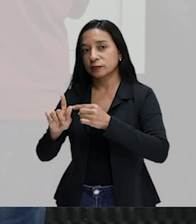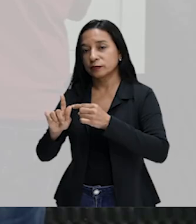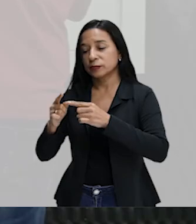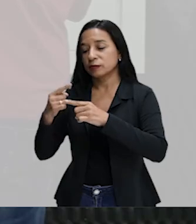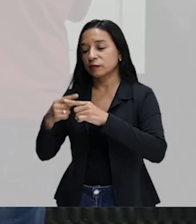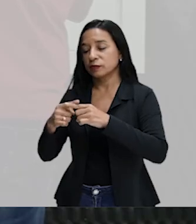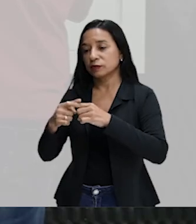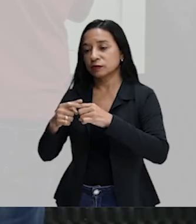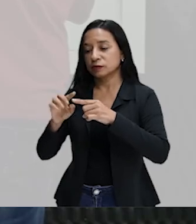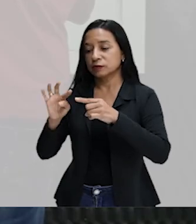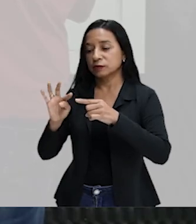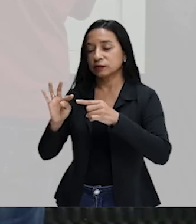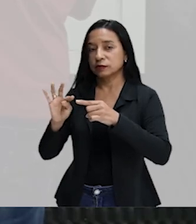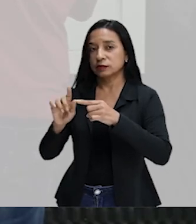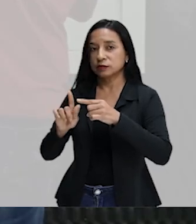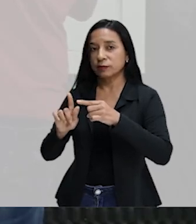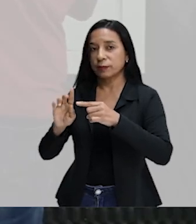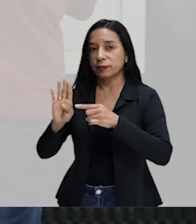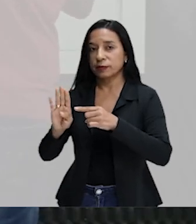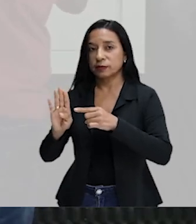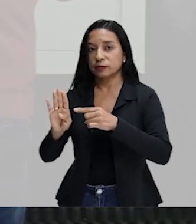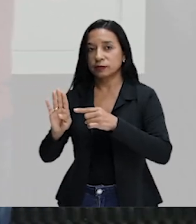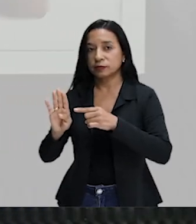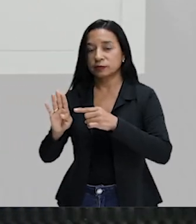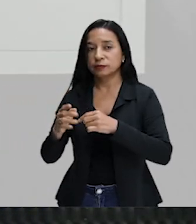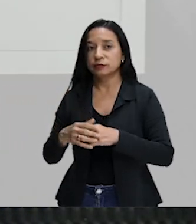vezes a tangente de B.